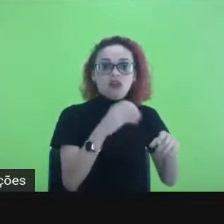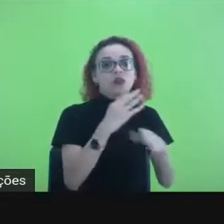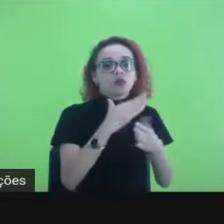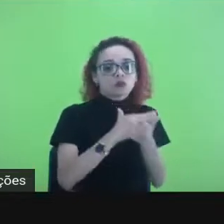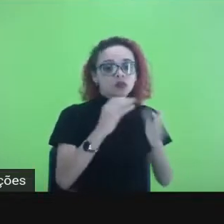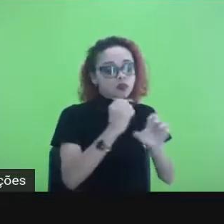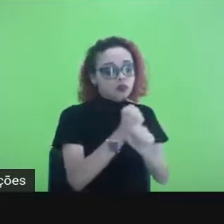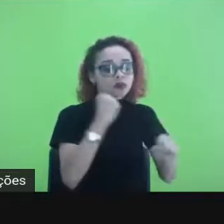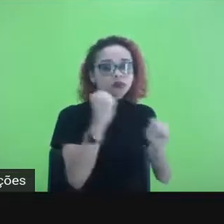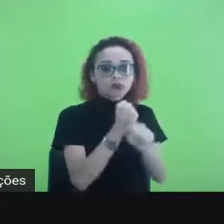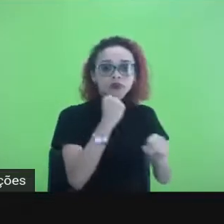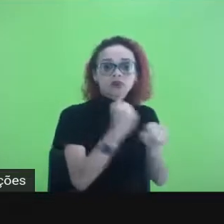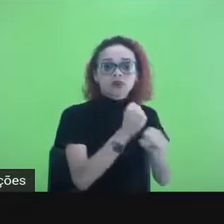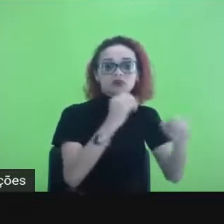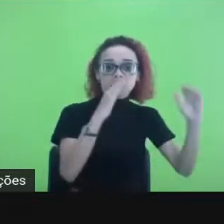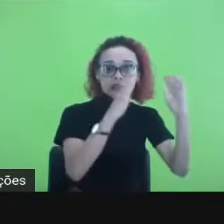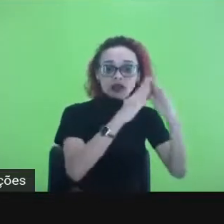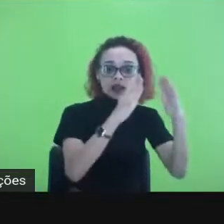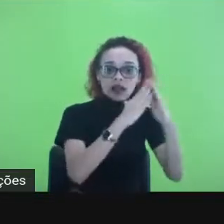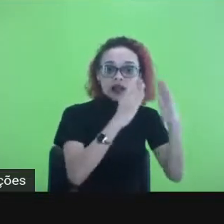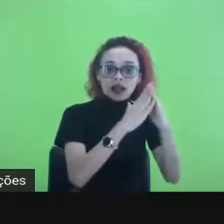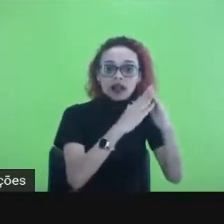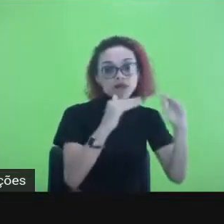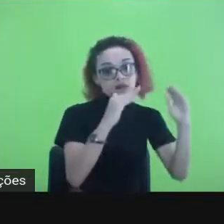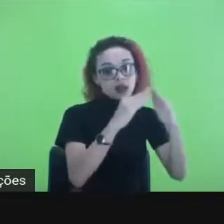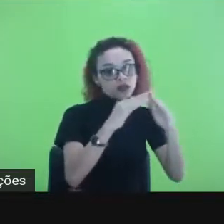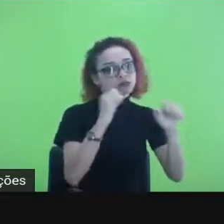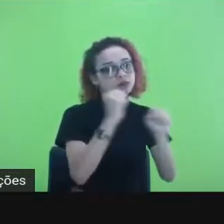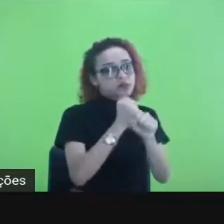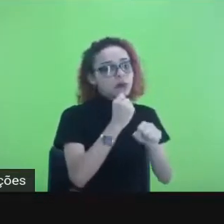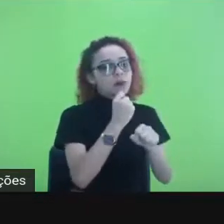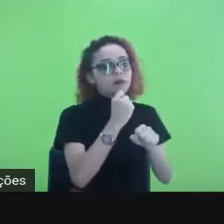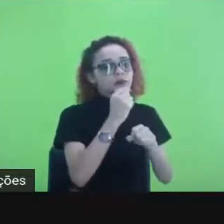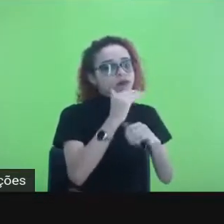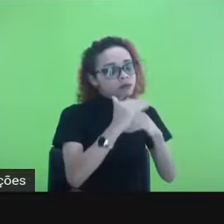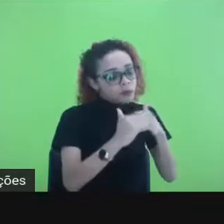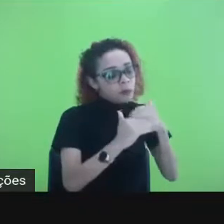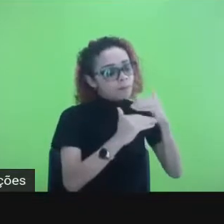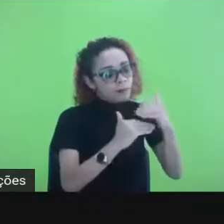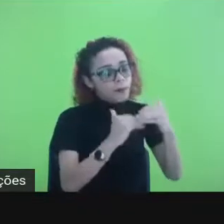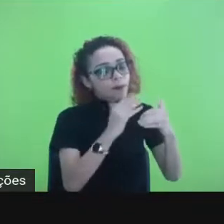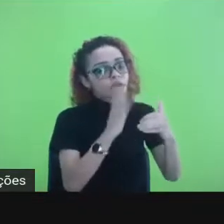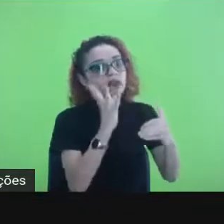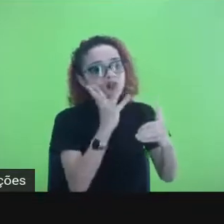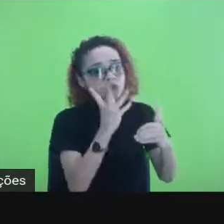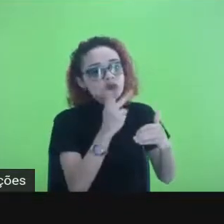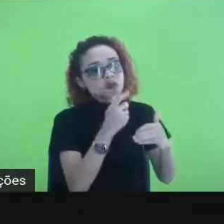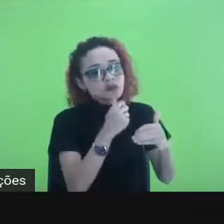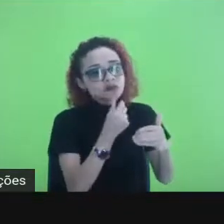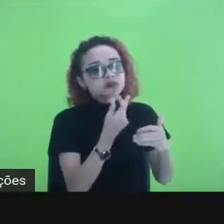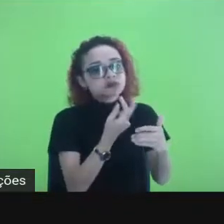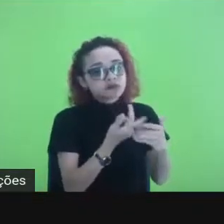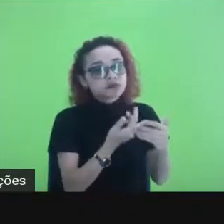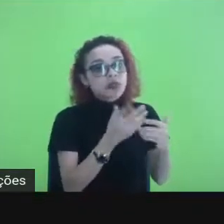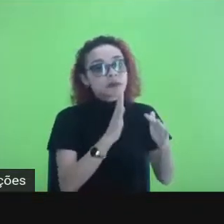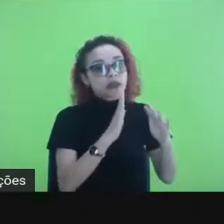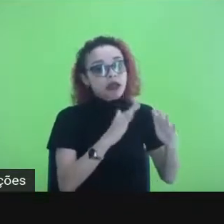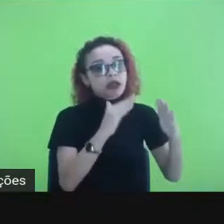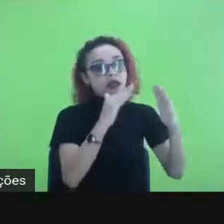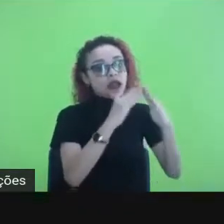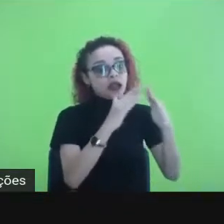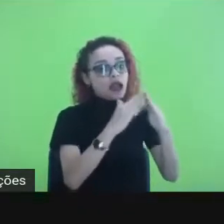casa. Essa casa ela foi construída bem aos poucos, foi uma casa que passou por